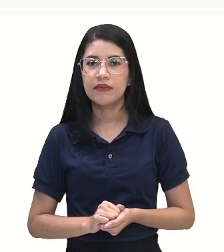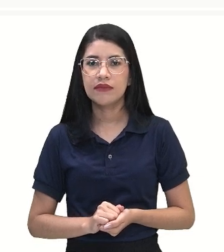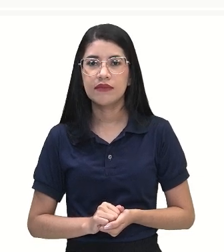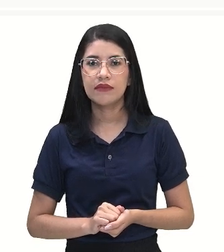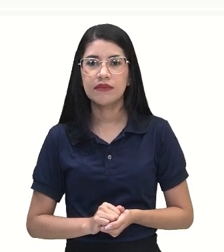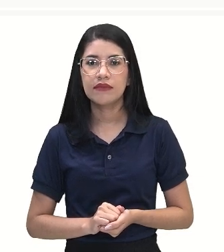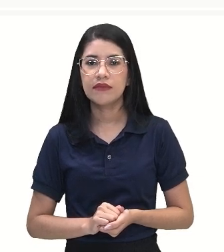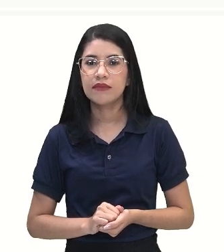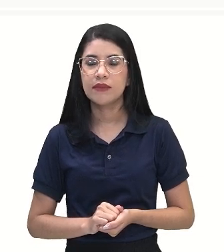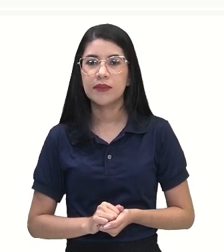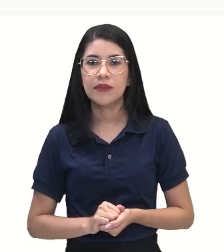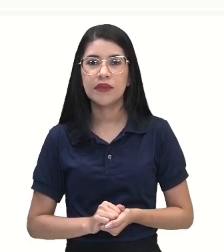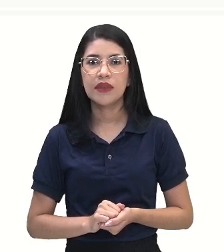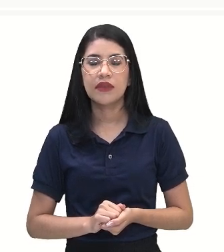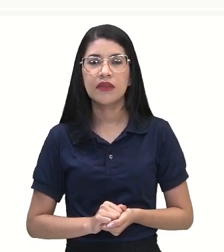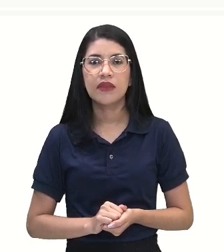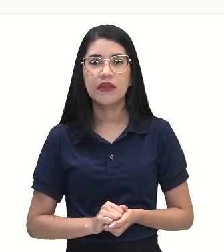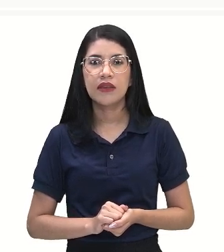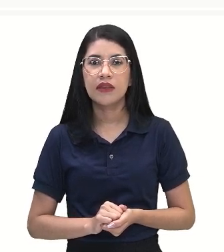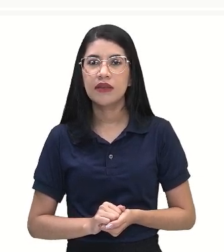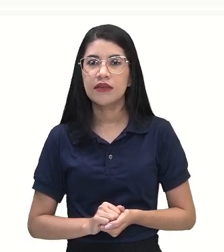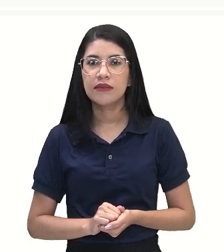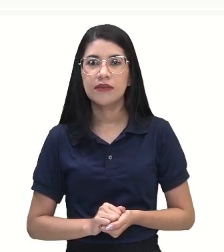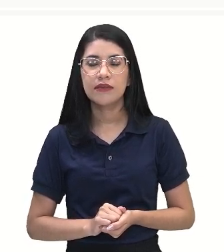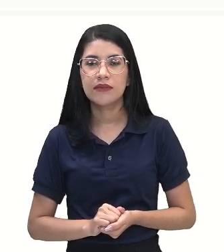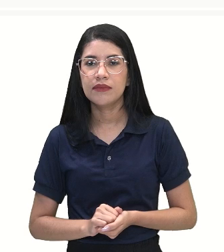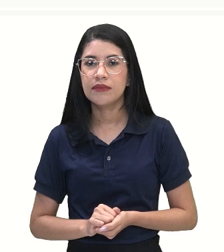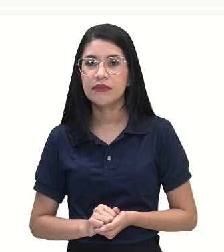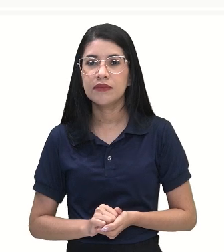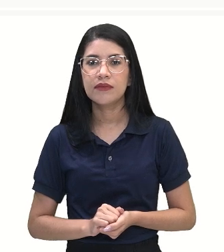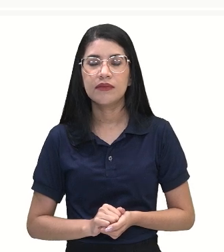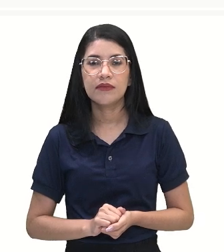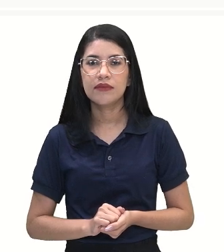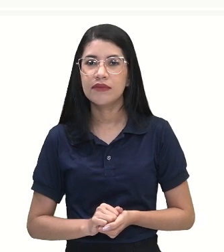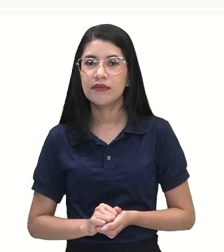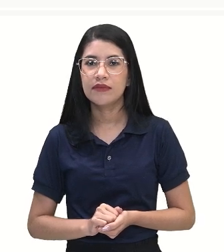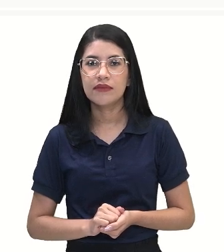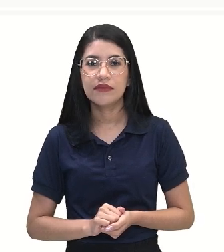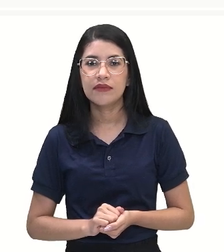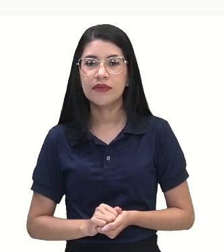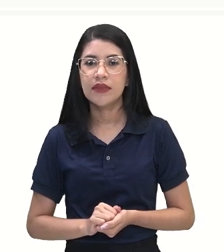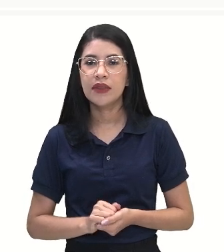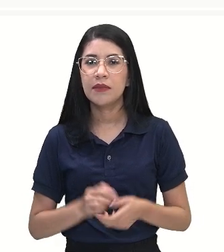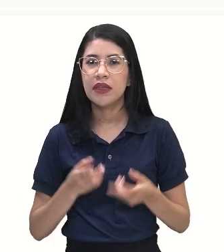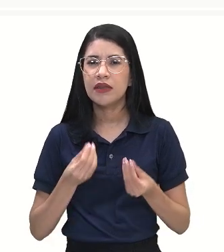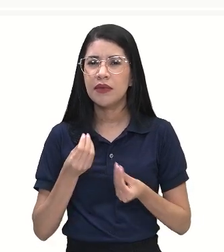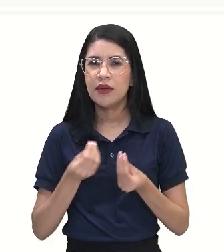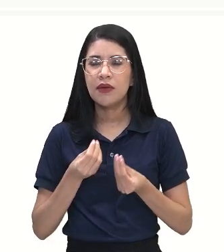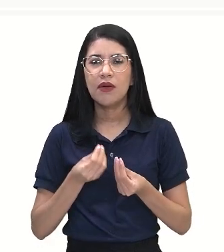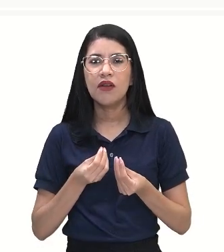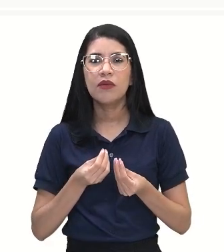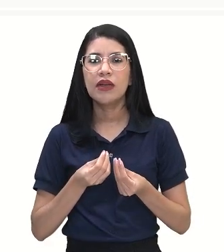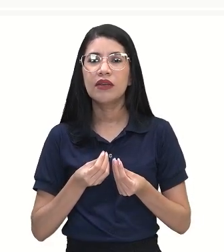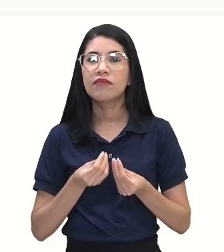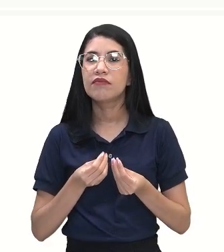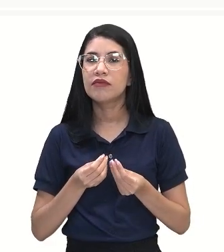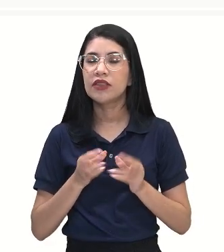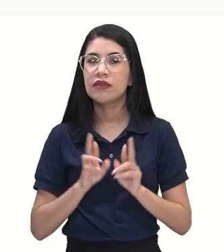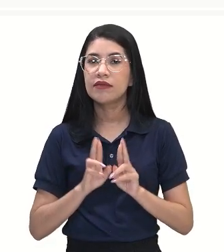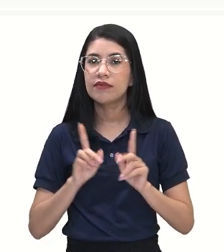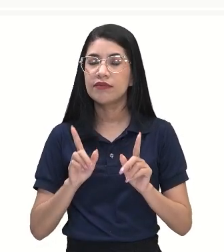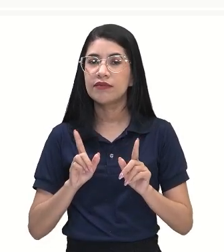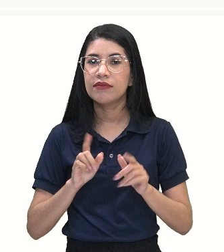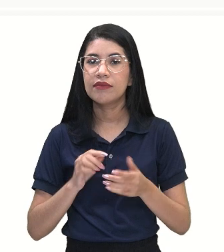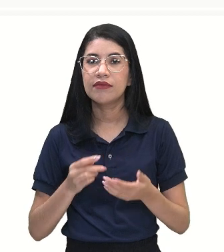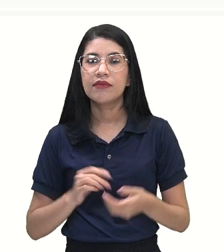4. 2 vezes 7, 14. O 4, 18. Olha como no caso da PG, os números já pulam